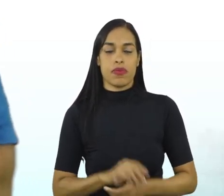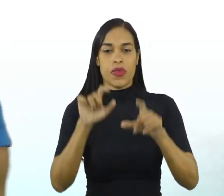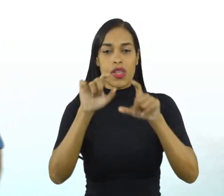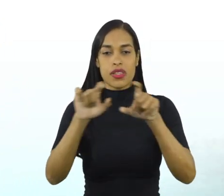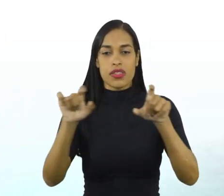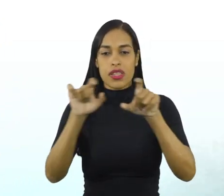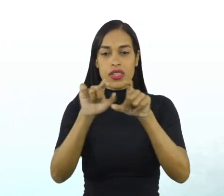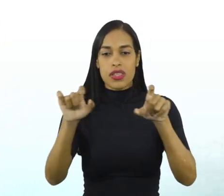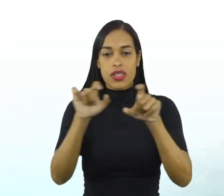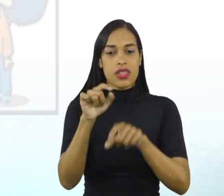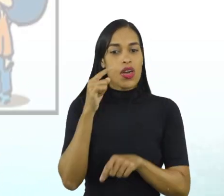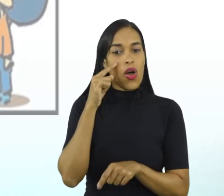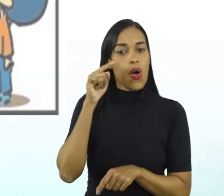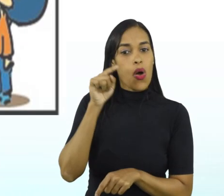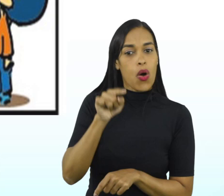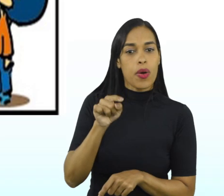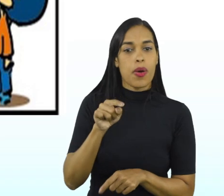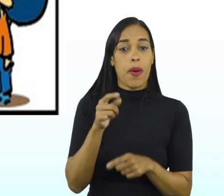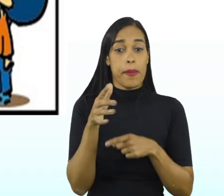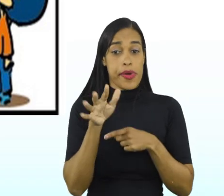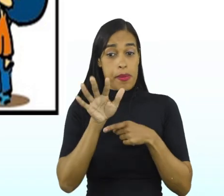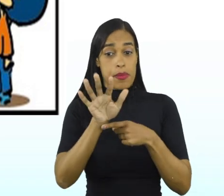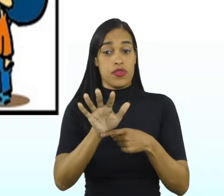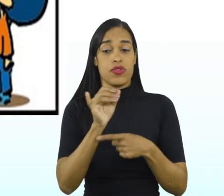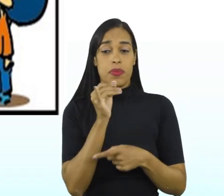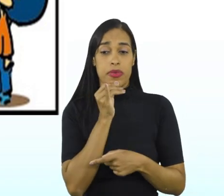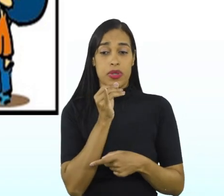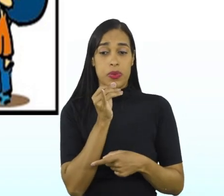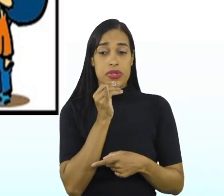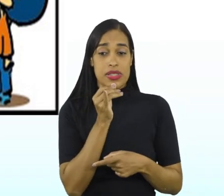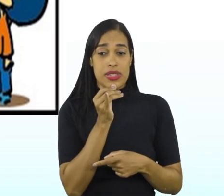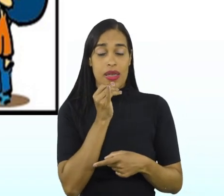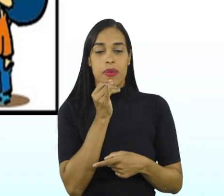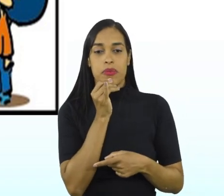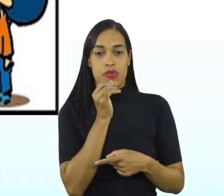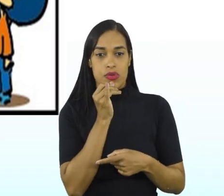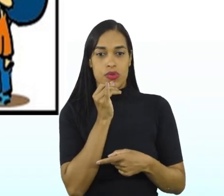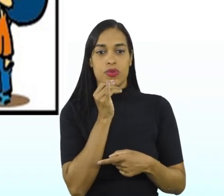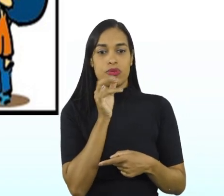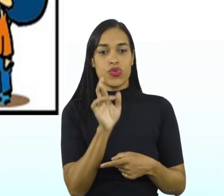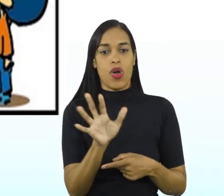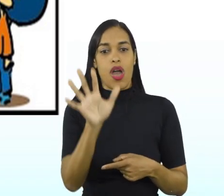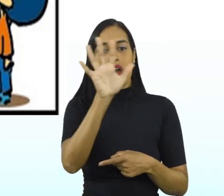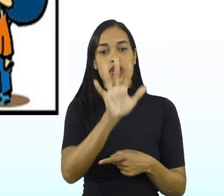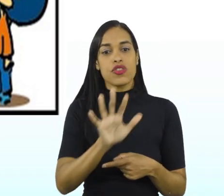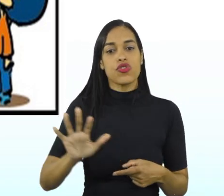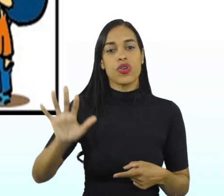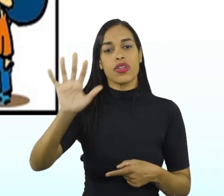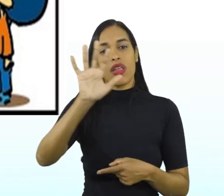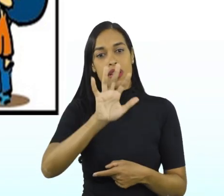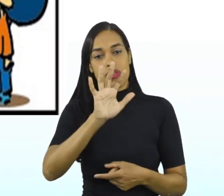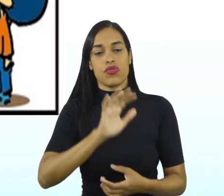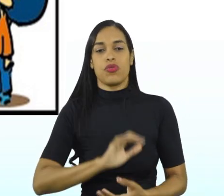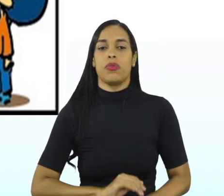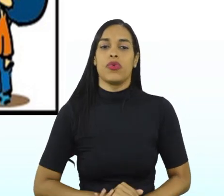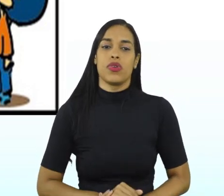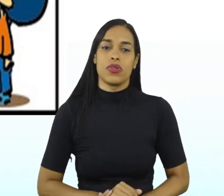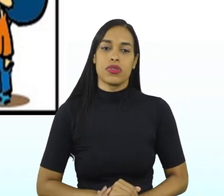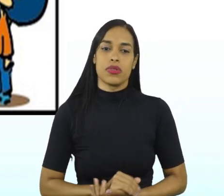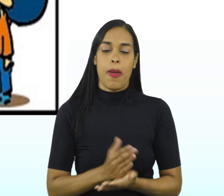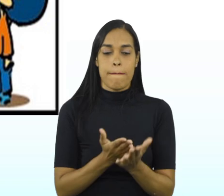Coloquei essa tirinha aí e ele diz, ó, para mostrar, para dar um exemplo exatamente dessa questão do regionalismo. Veja